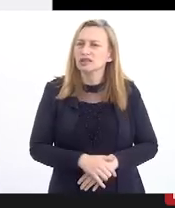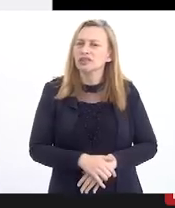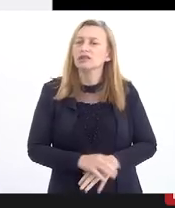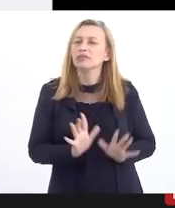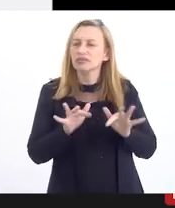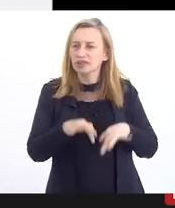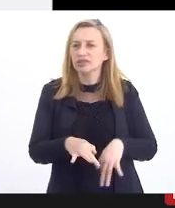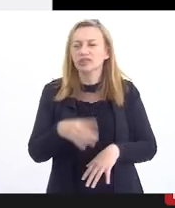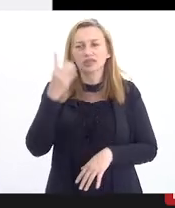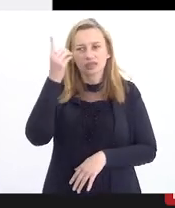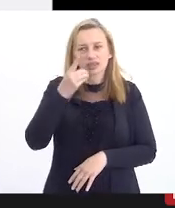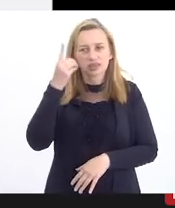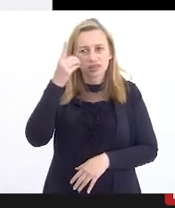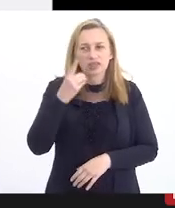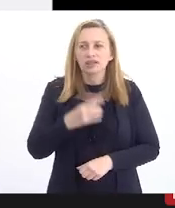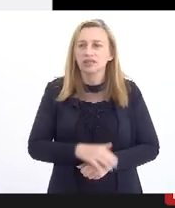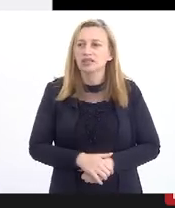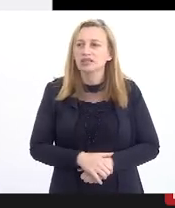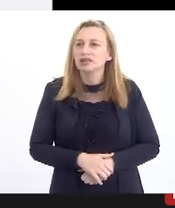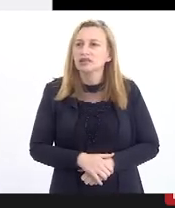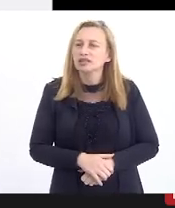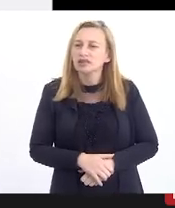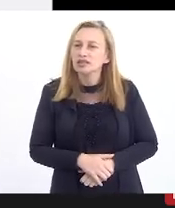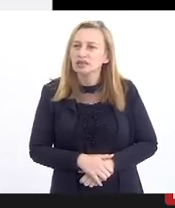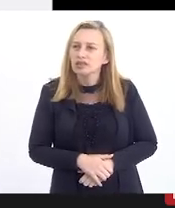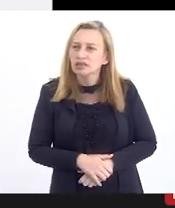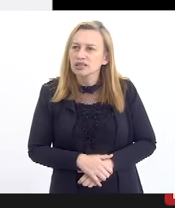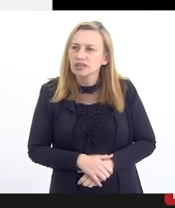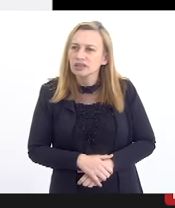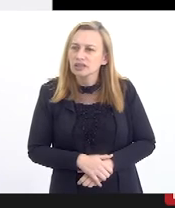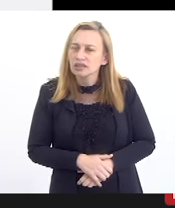concluir, deputado, para concluir. Conclui seu pensamento.